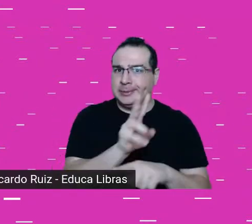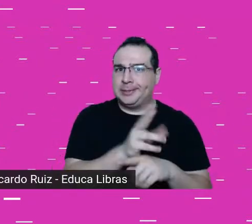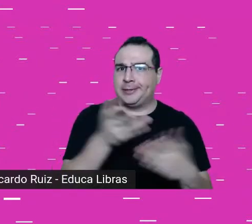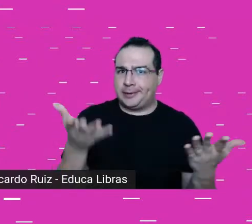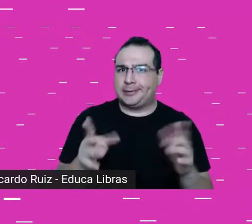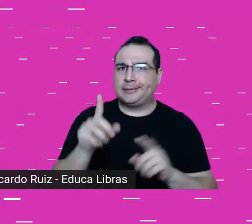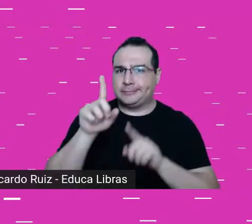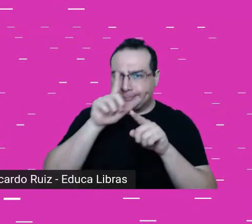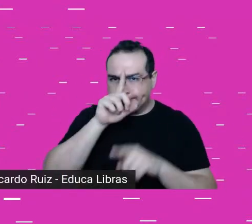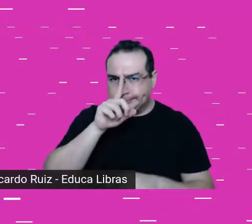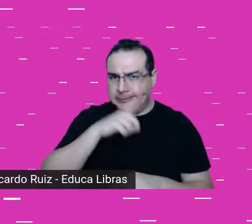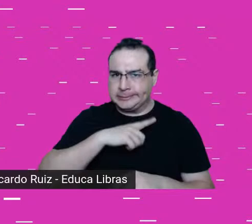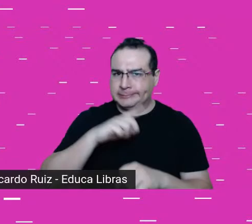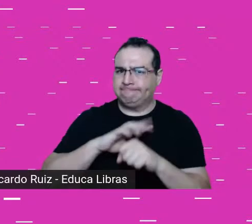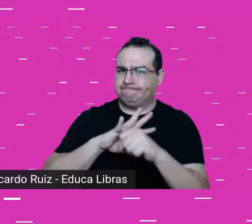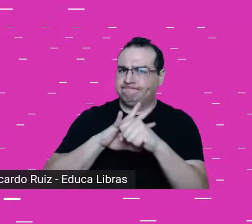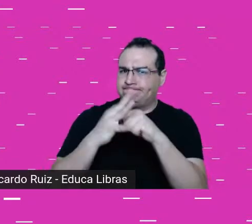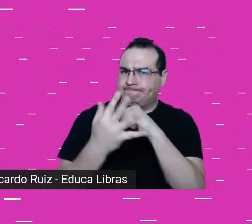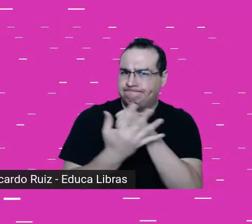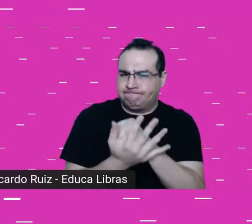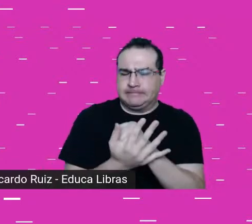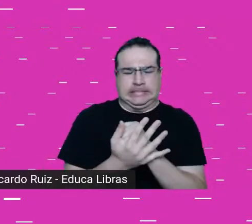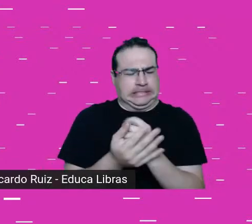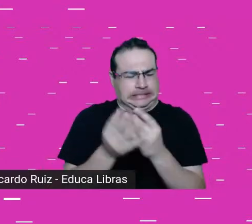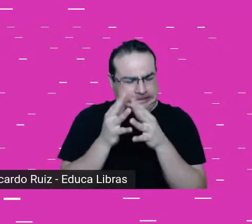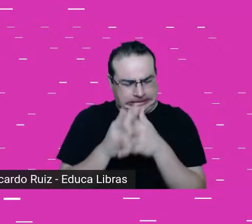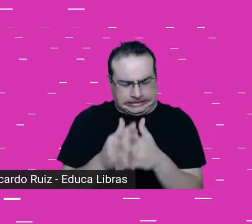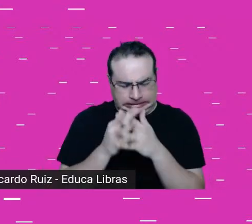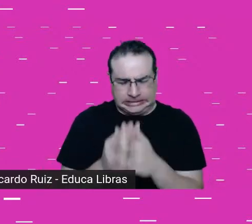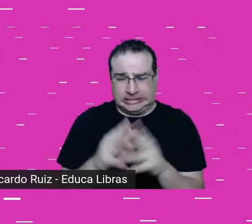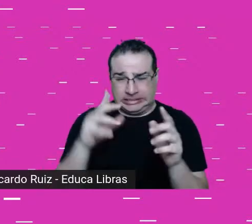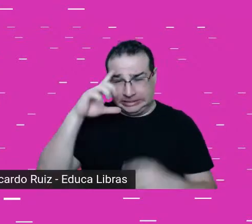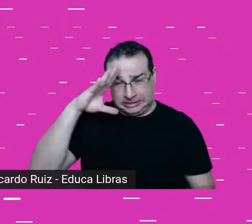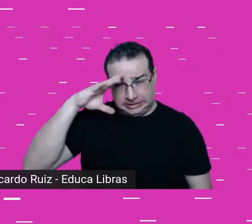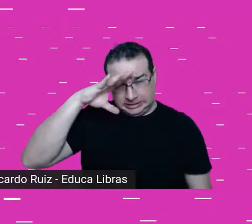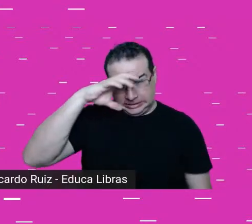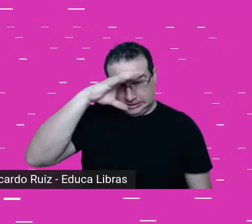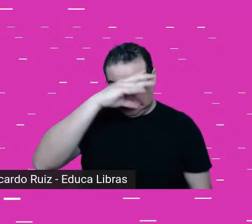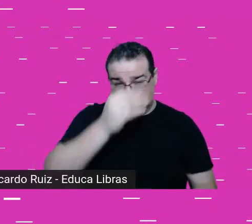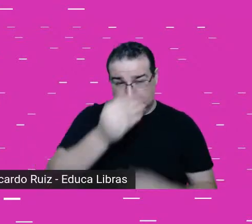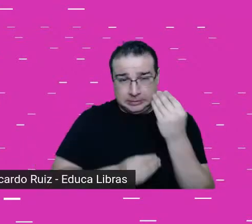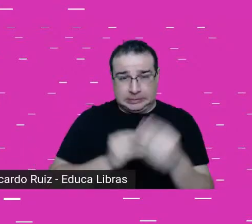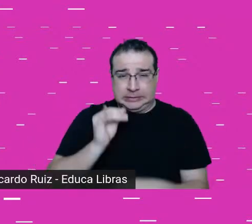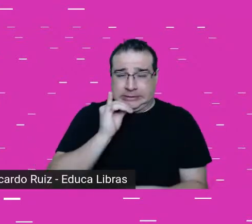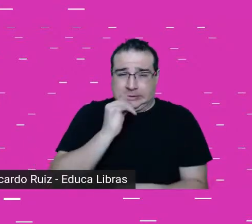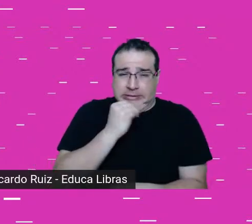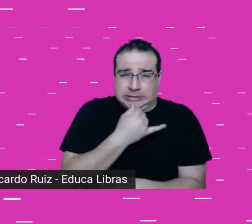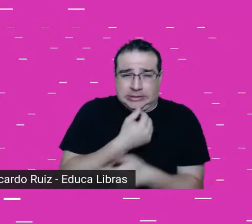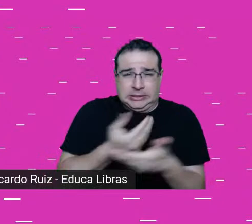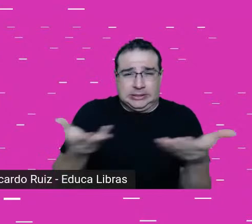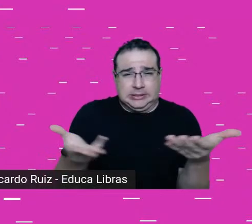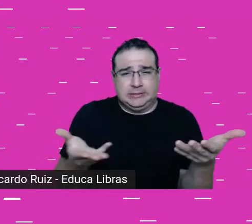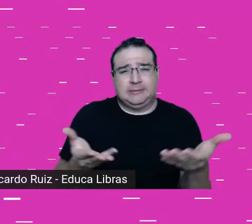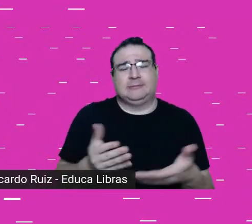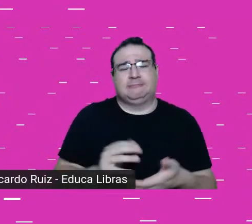nesse momento tão complexo, tão difícil e tão triste que estamos atravessando.